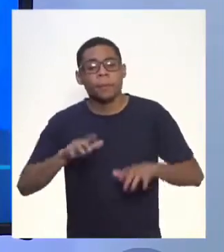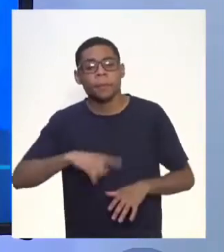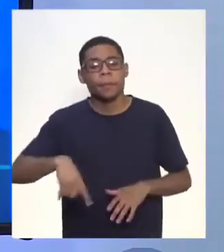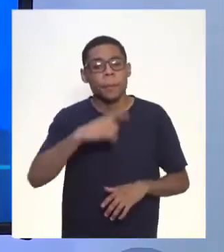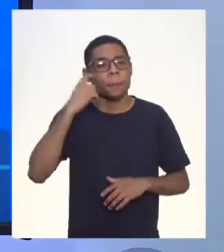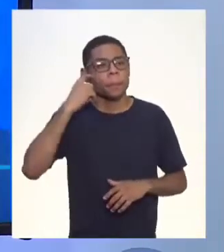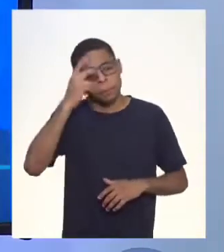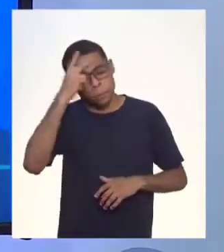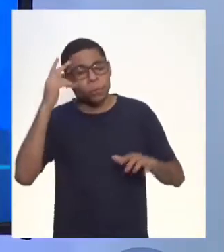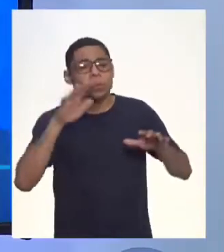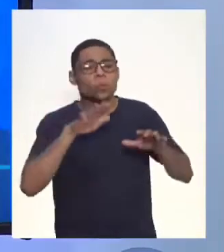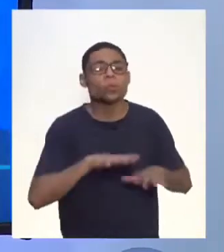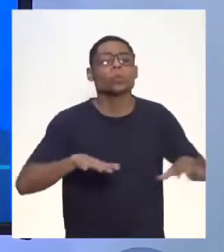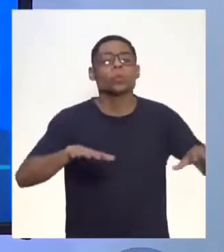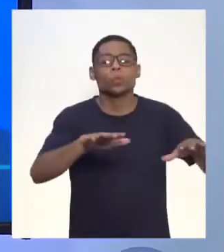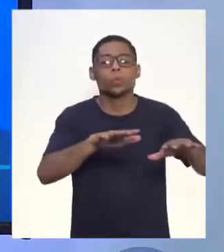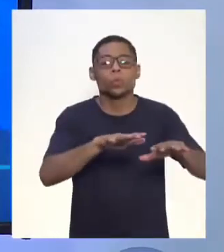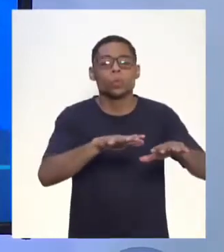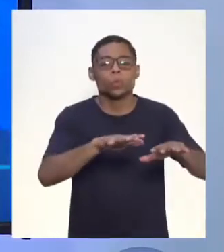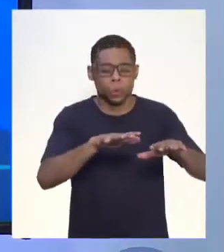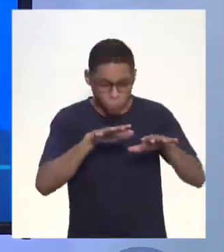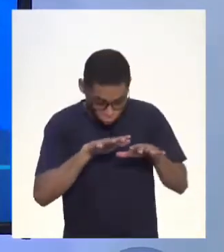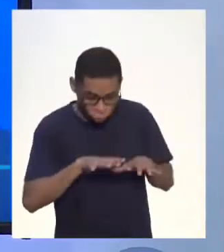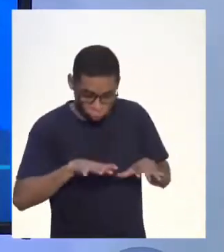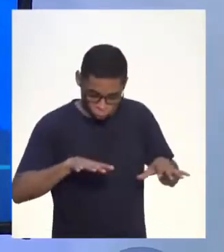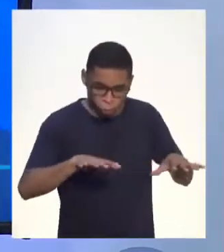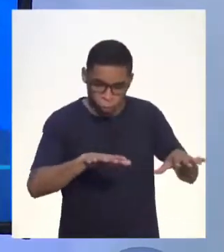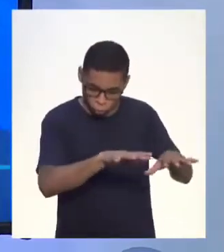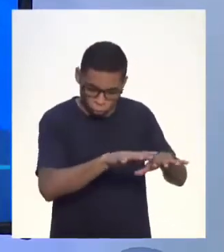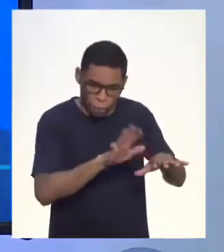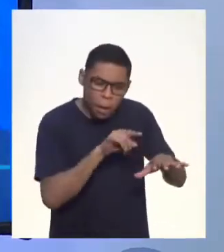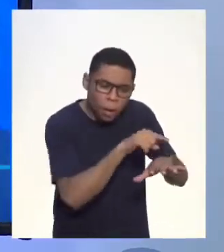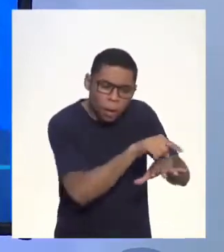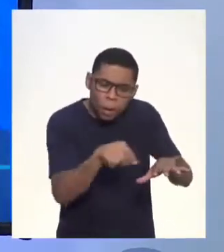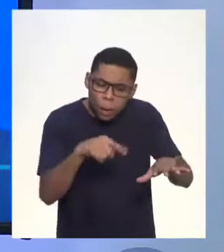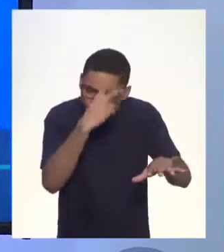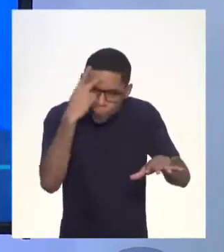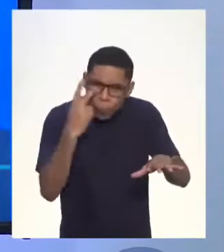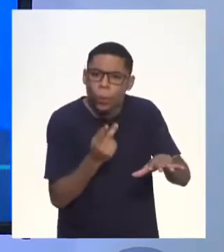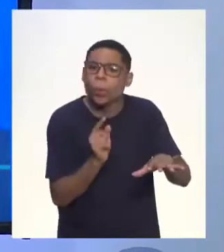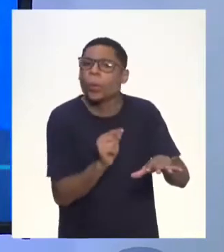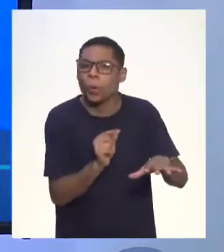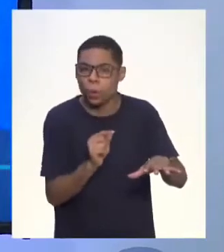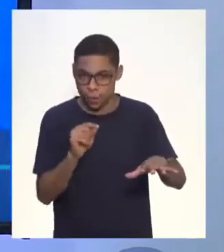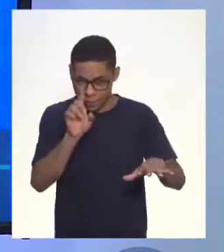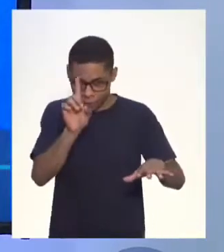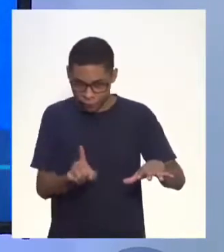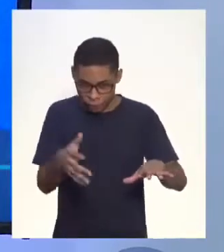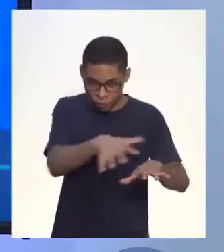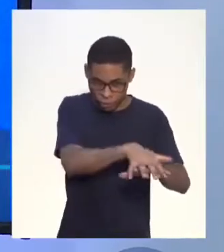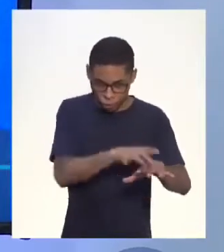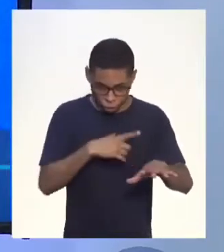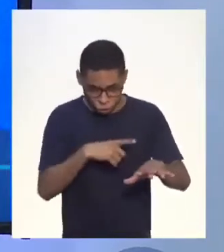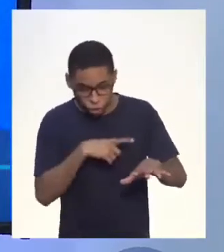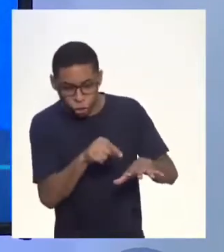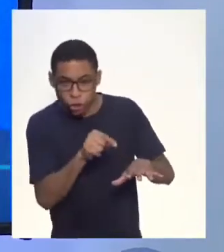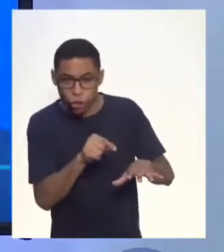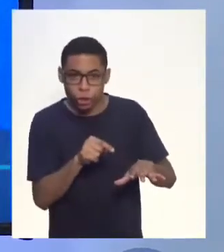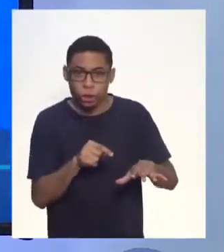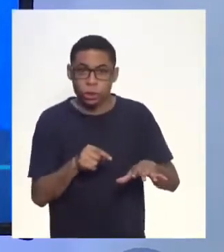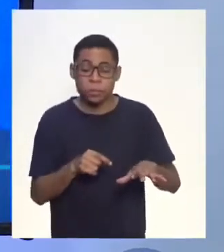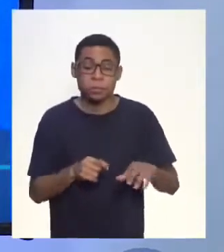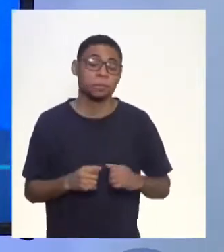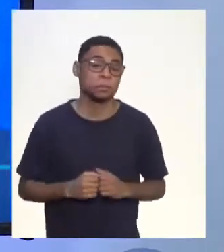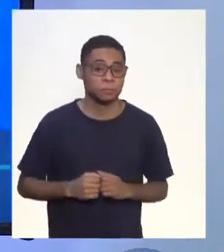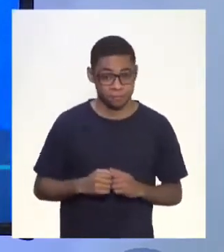as pessoas, mas será que foi pensado um contexto para a pessoa específica com deficiência? Então, esse vídeo faz esse alerta, tá? Então,